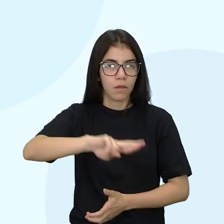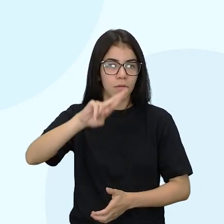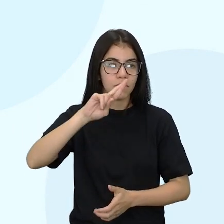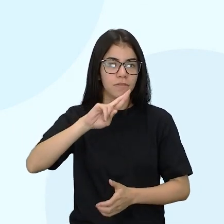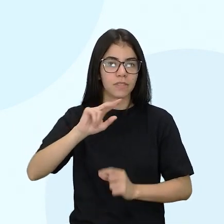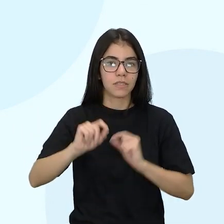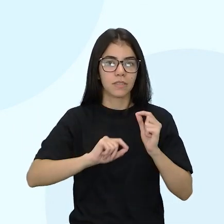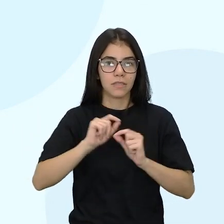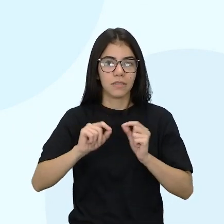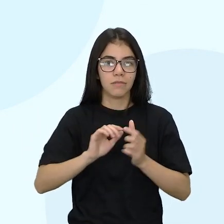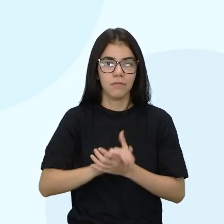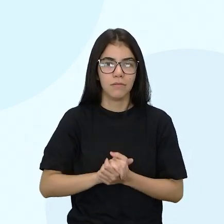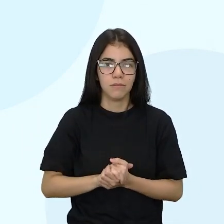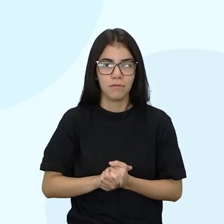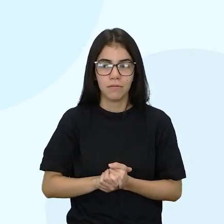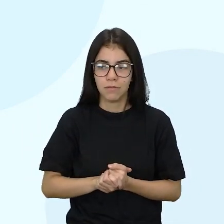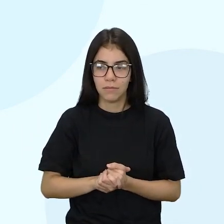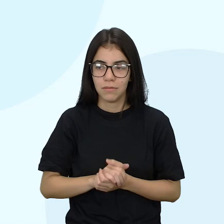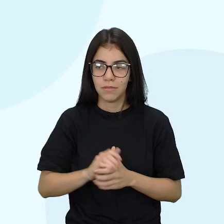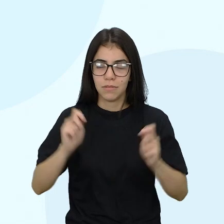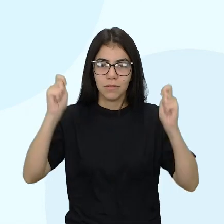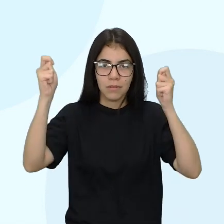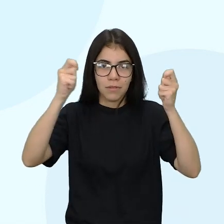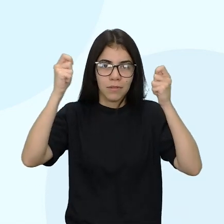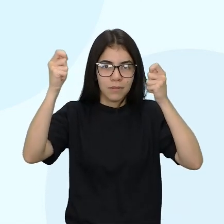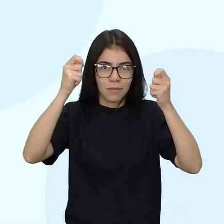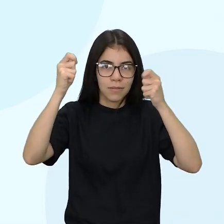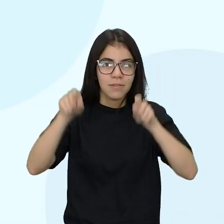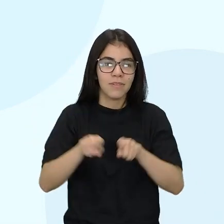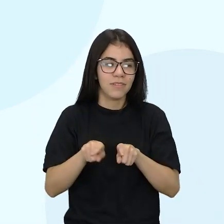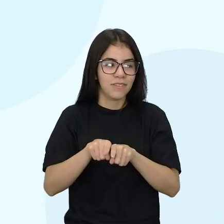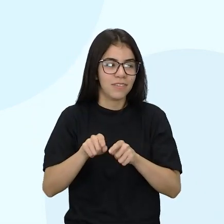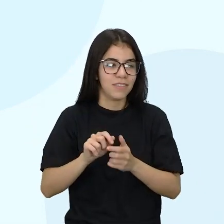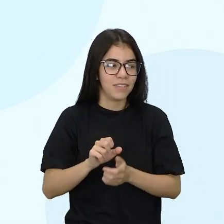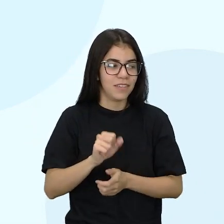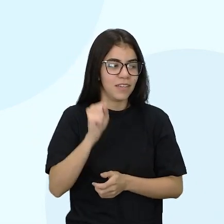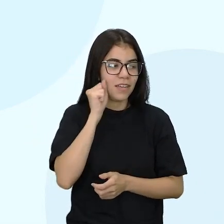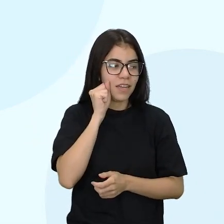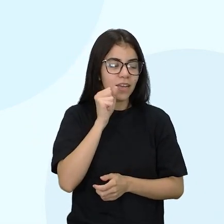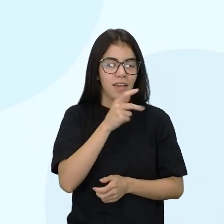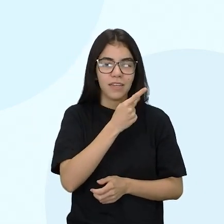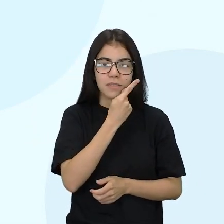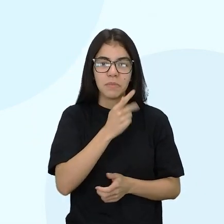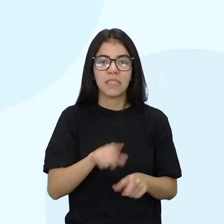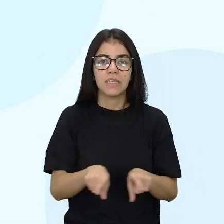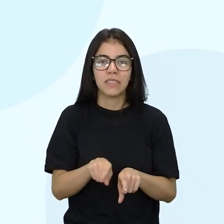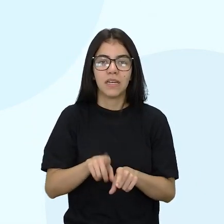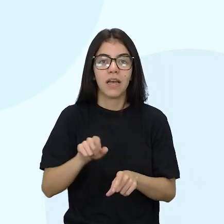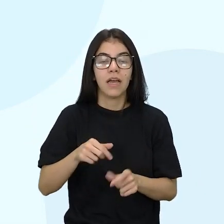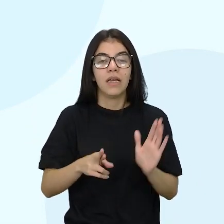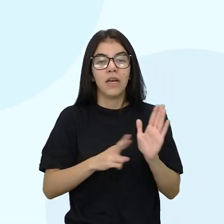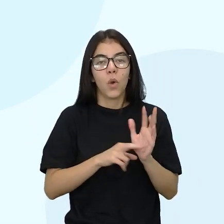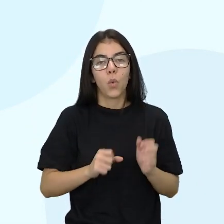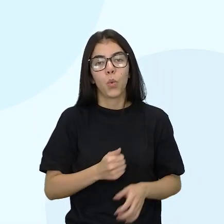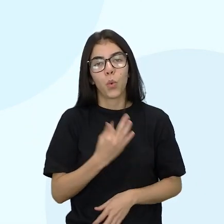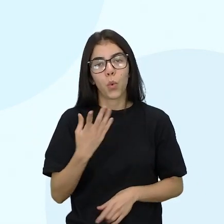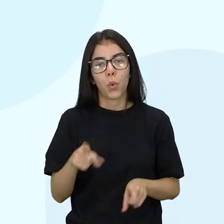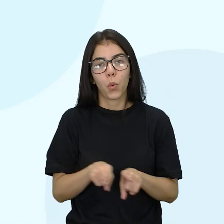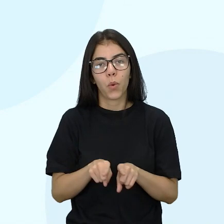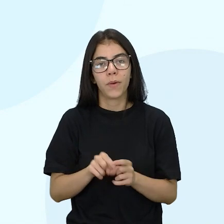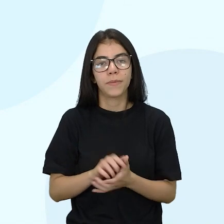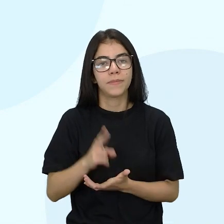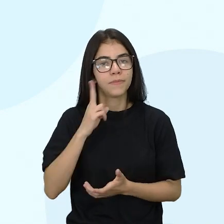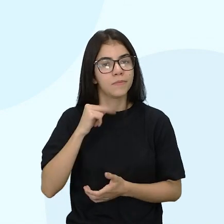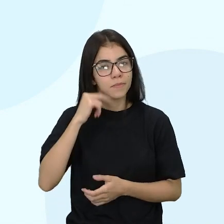de Parnaíba. Então a gente tem uma imagem aí, uma imagem meio antiga, mas a gente consegue perceber aí vários representantes aí do quilombo